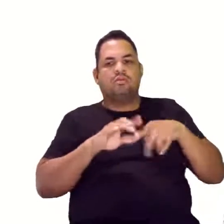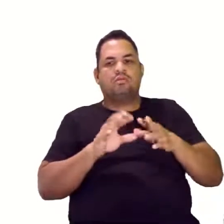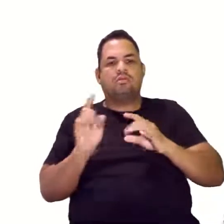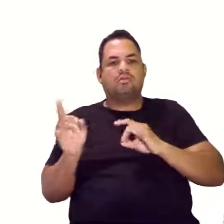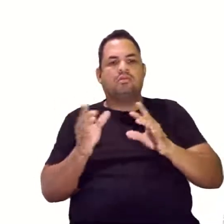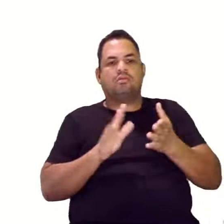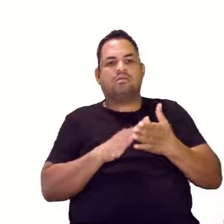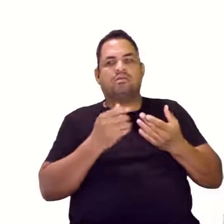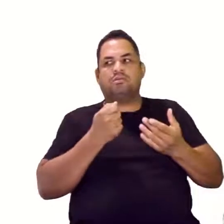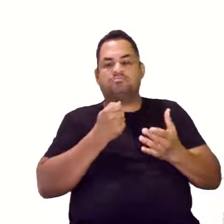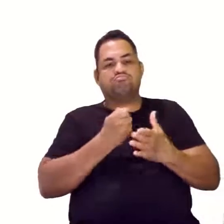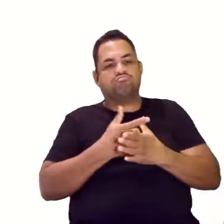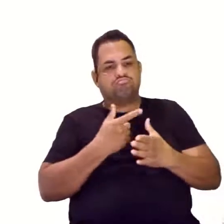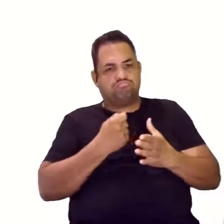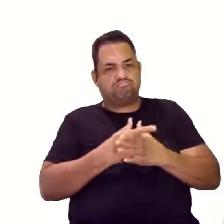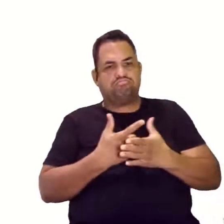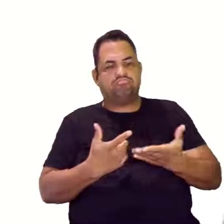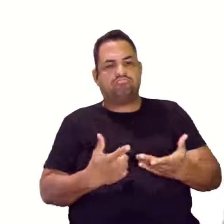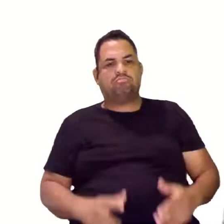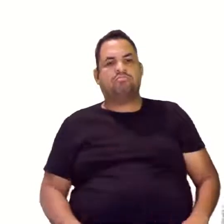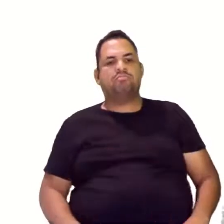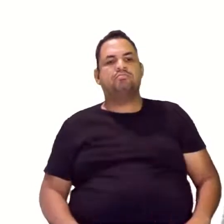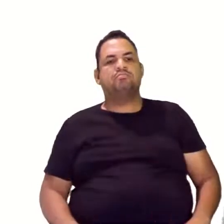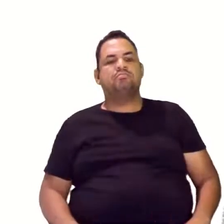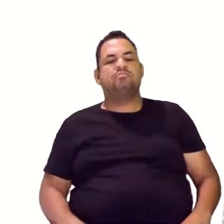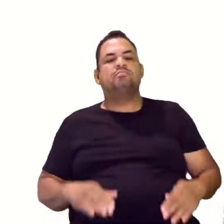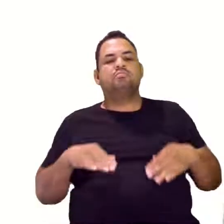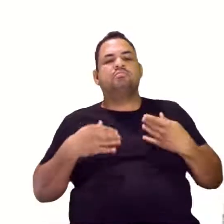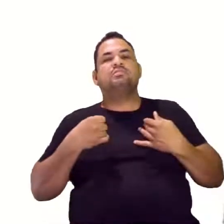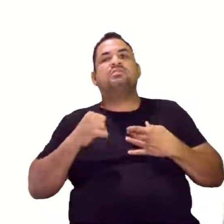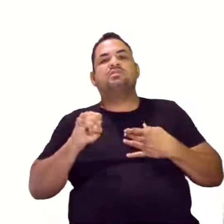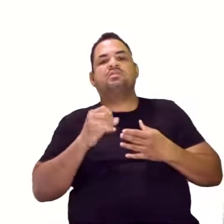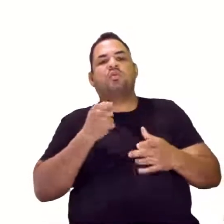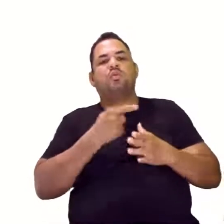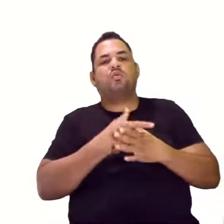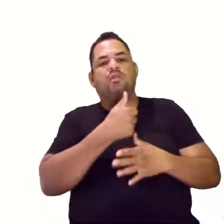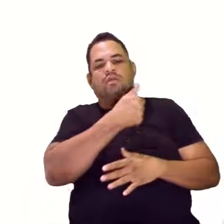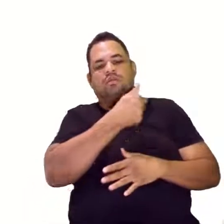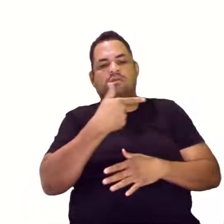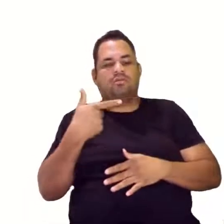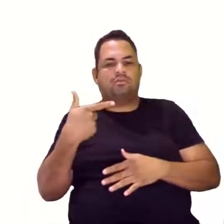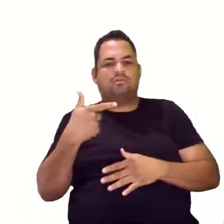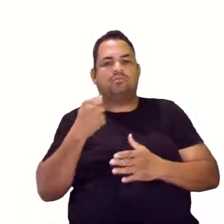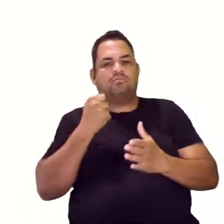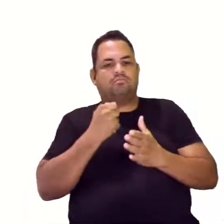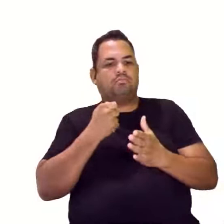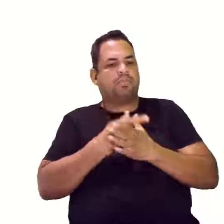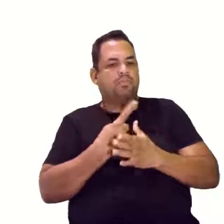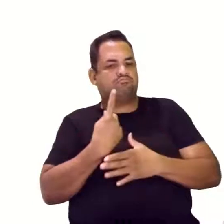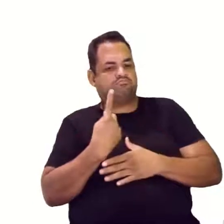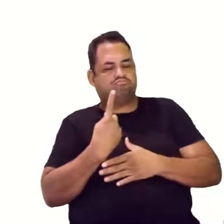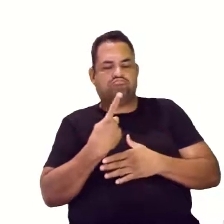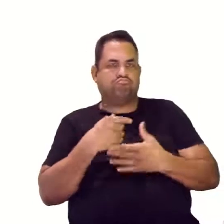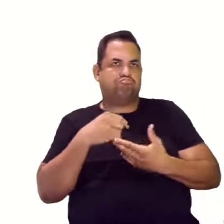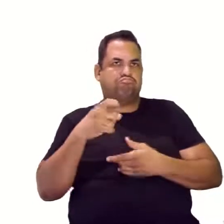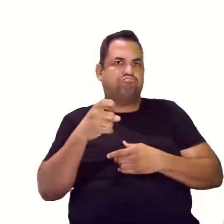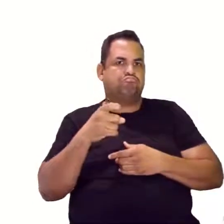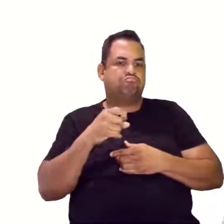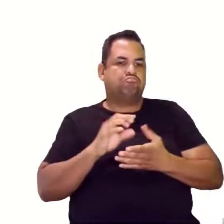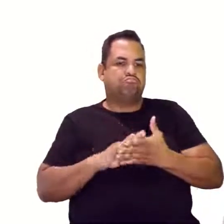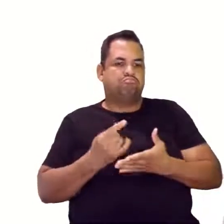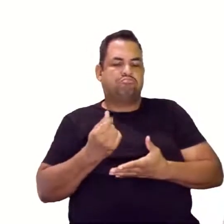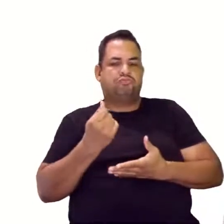produto em cada uma das situações de compra. Quer dizer, se ele comprou só 12, vai pagar um valor X. Se